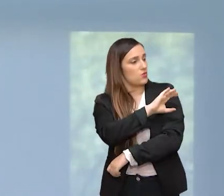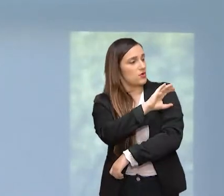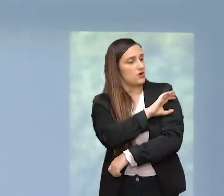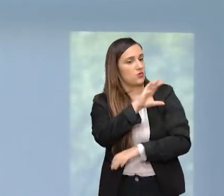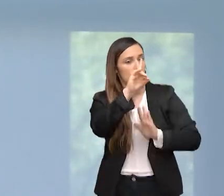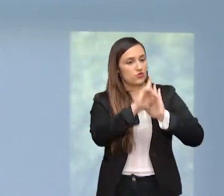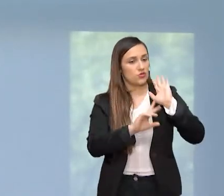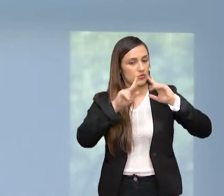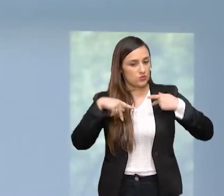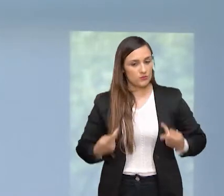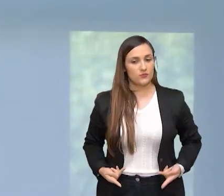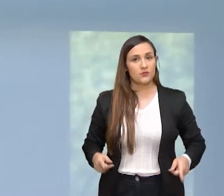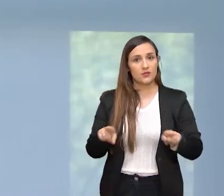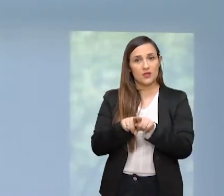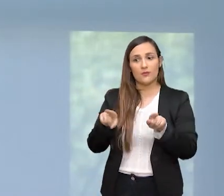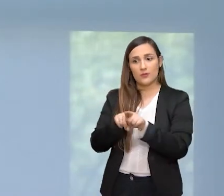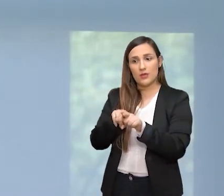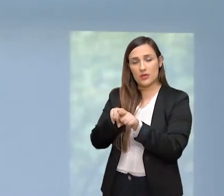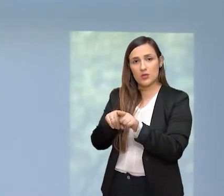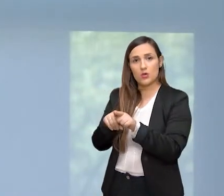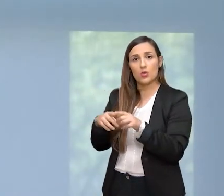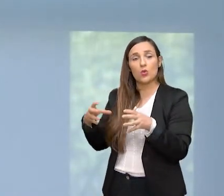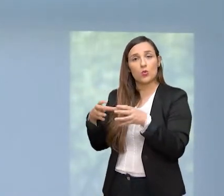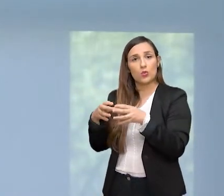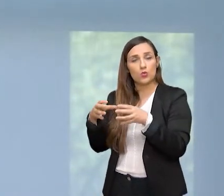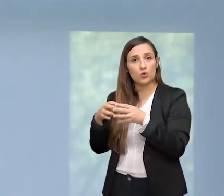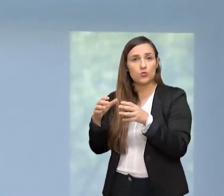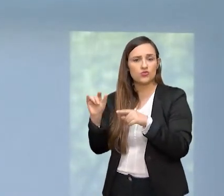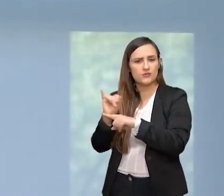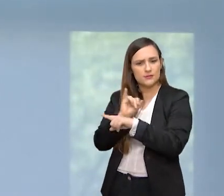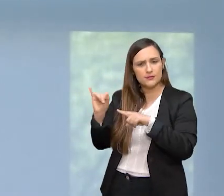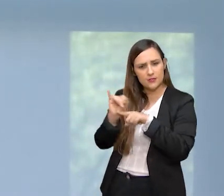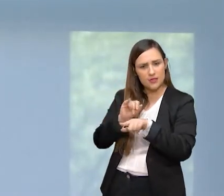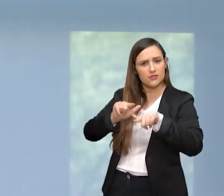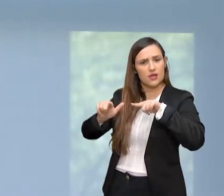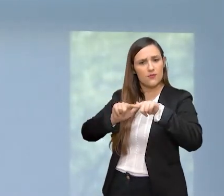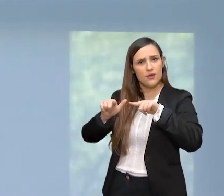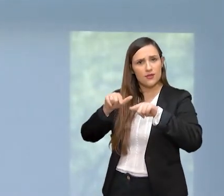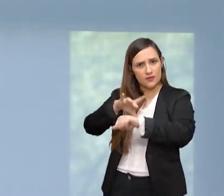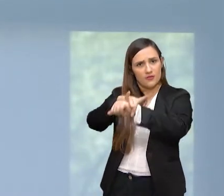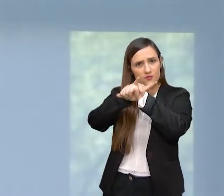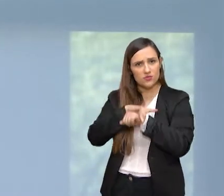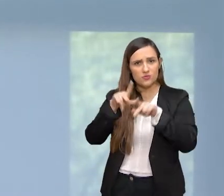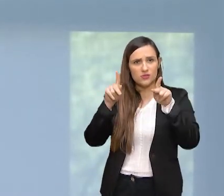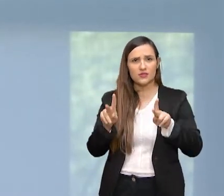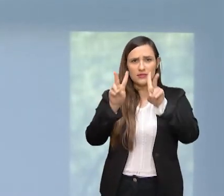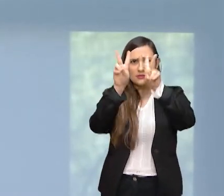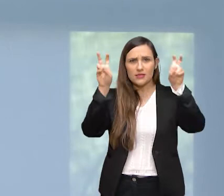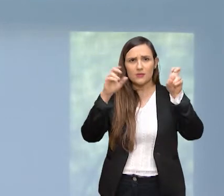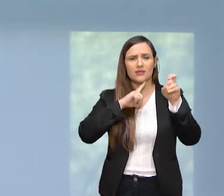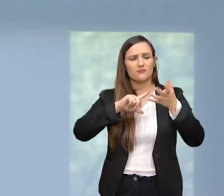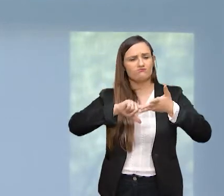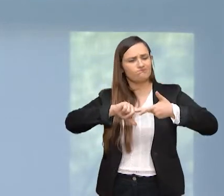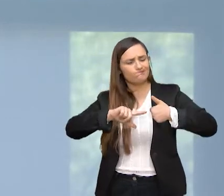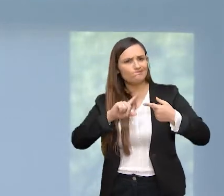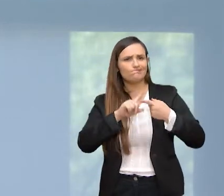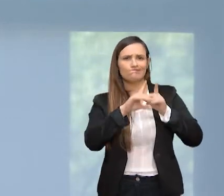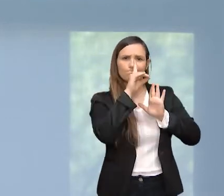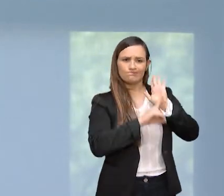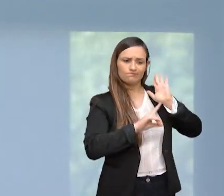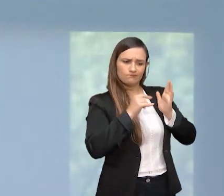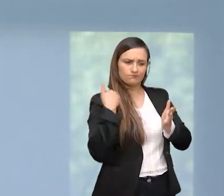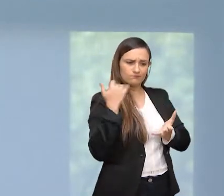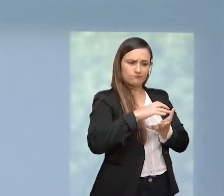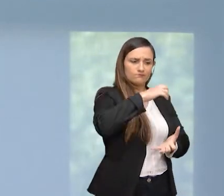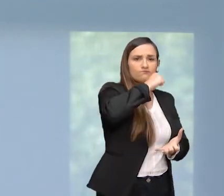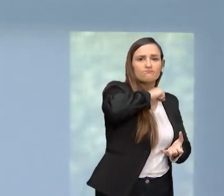dos Direitos Humanos e também o Núcleo de Ações Estratégicas da Defensoria. Entre os assuntos abordados, direito